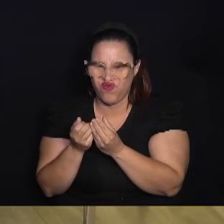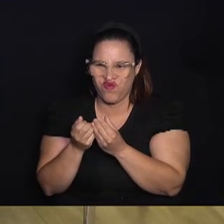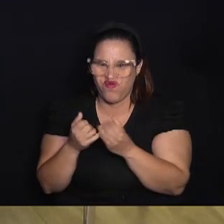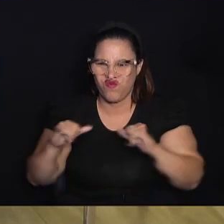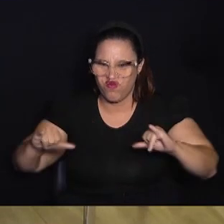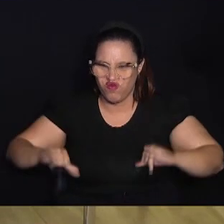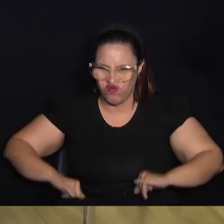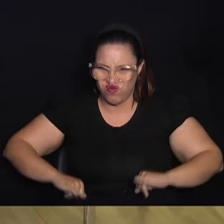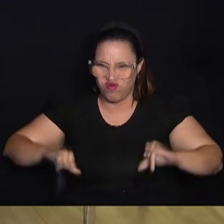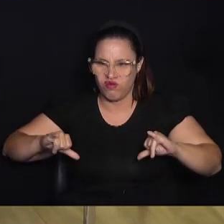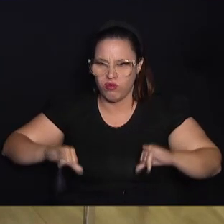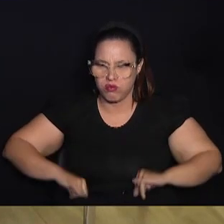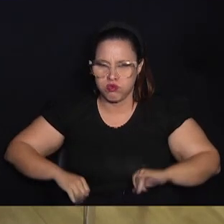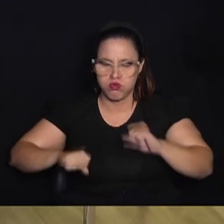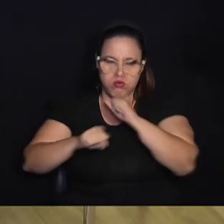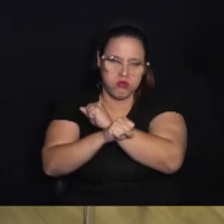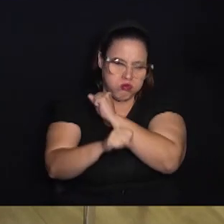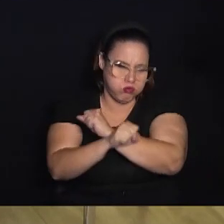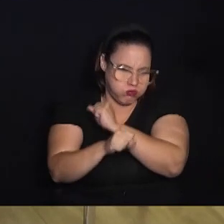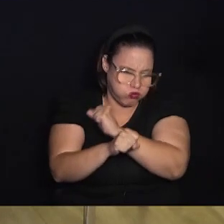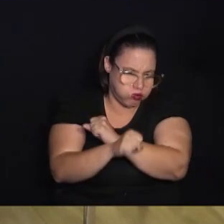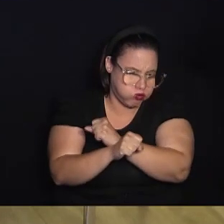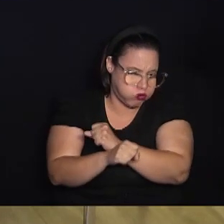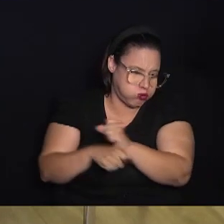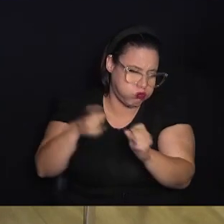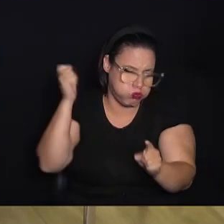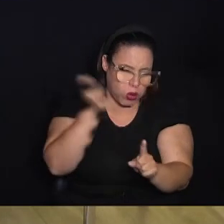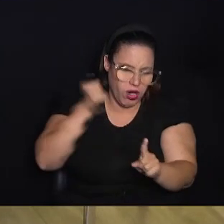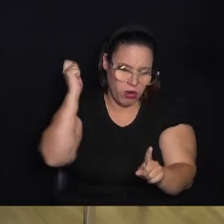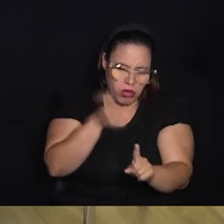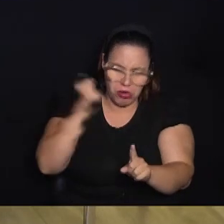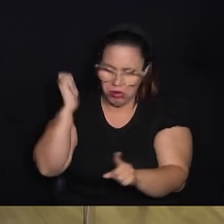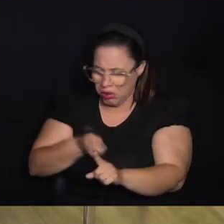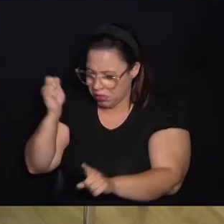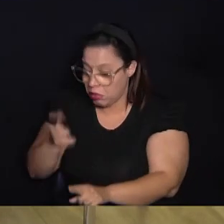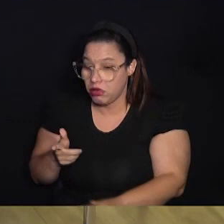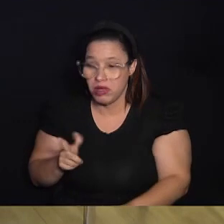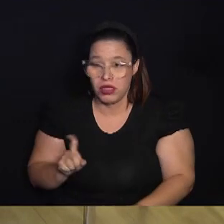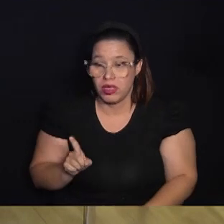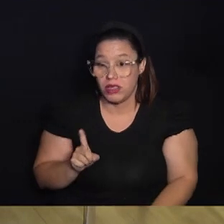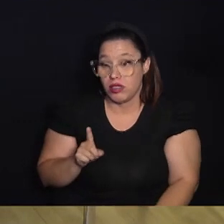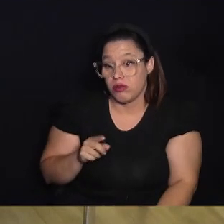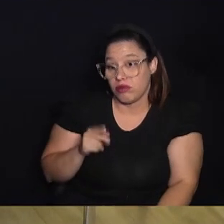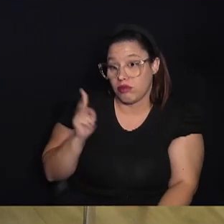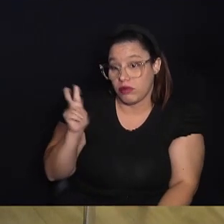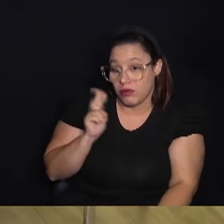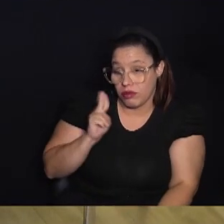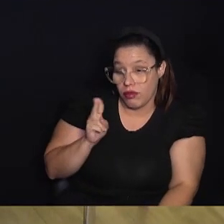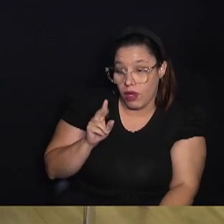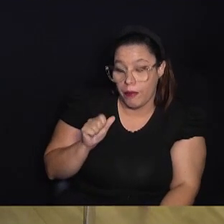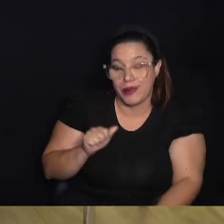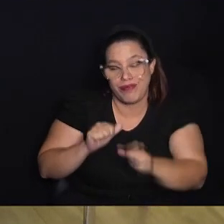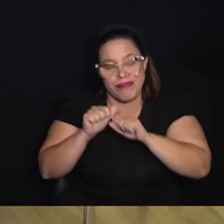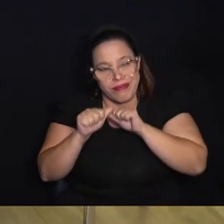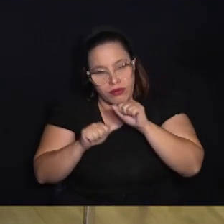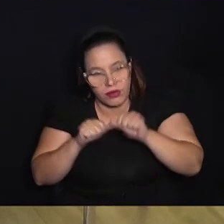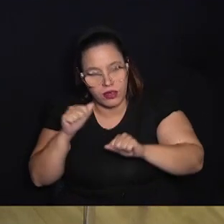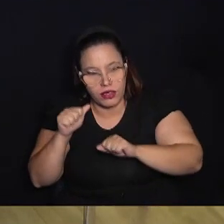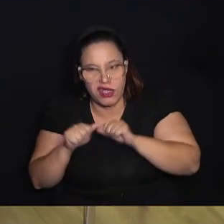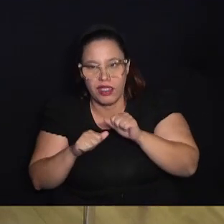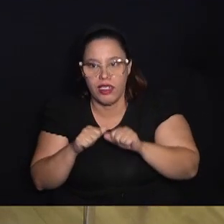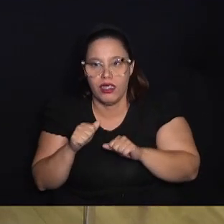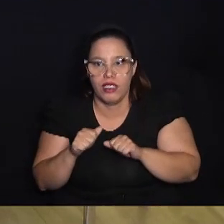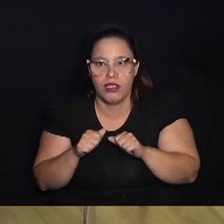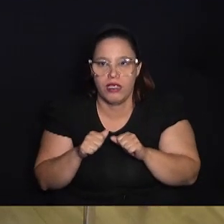enquanto os escravizados eram torturados ali T ninguém ninguém chamava de Beco do inferno quando ele começou a mudar a frequência virar se